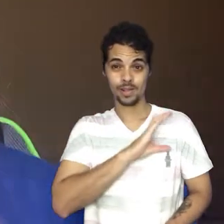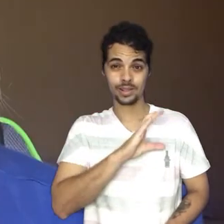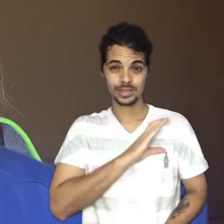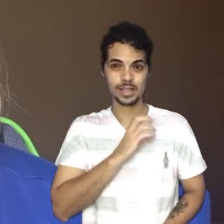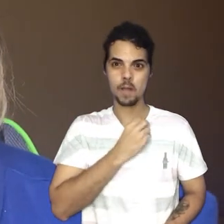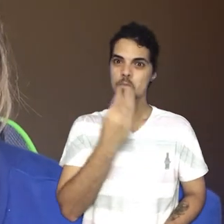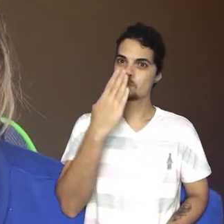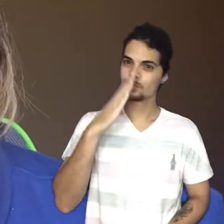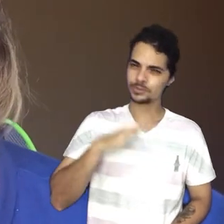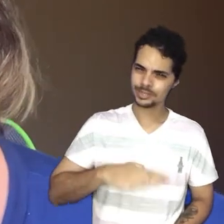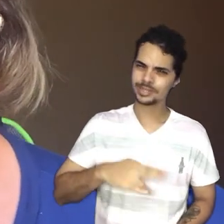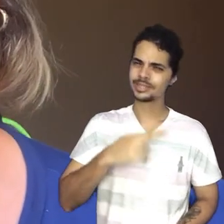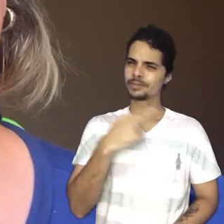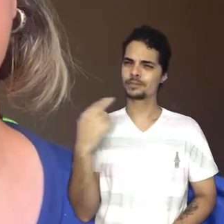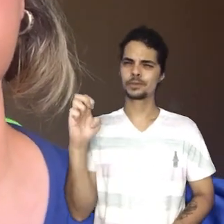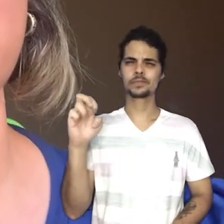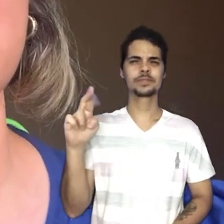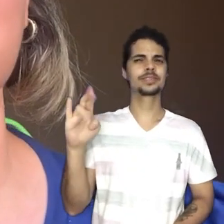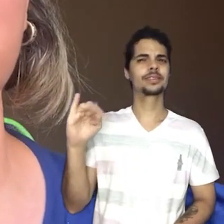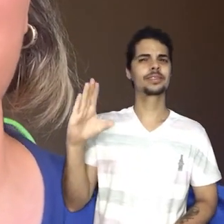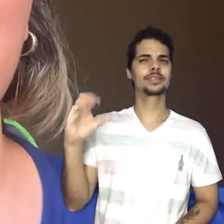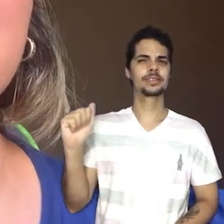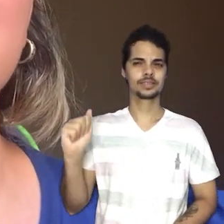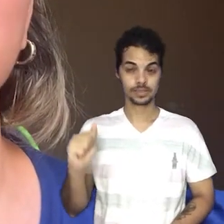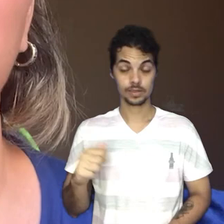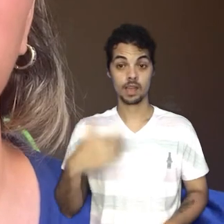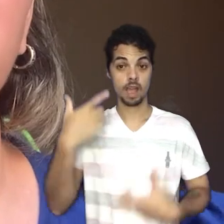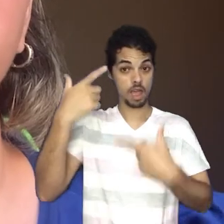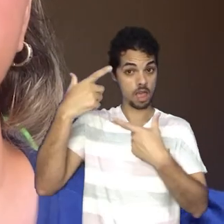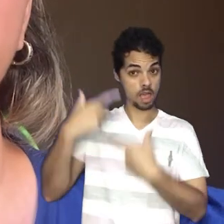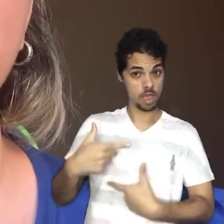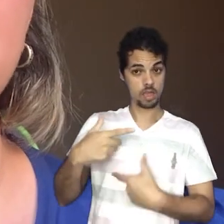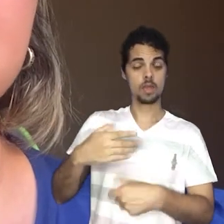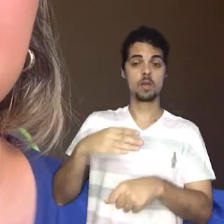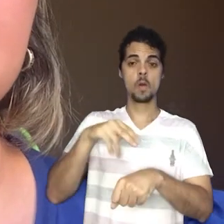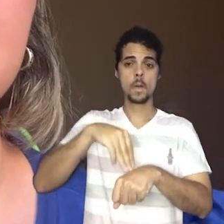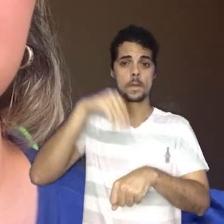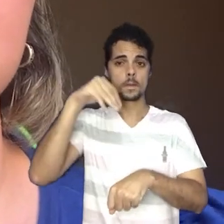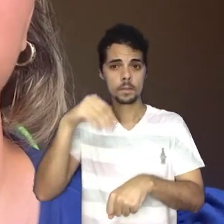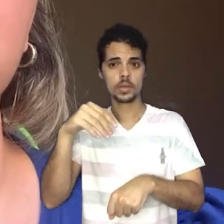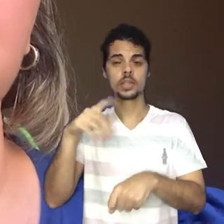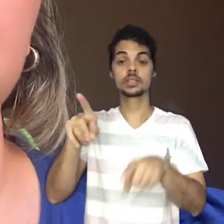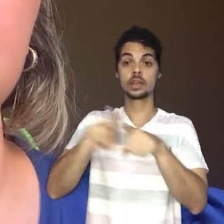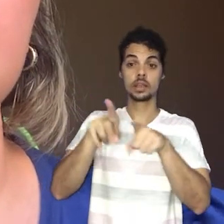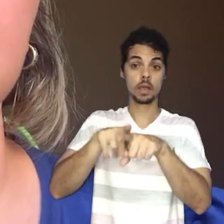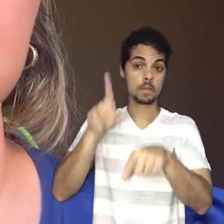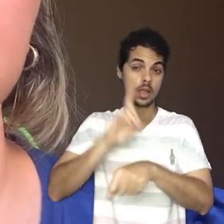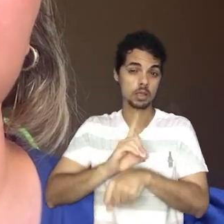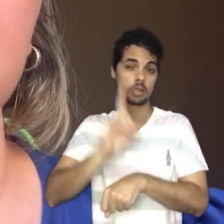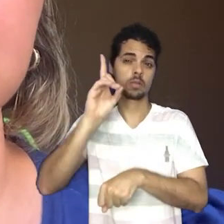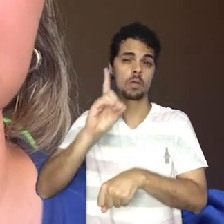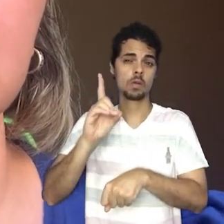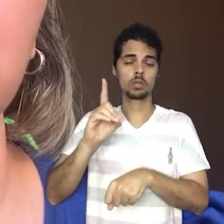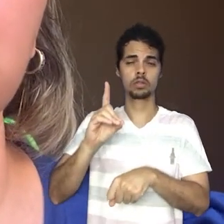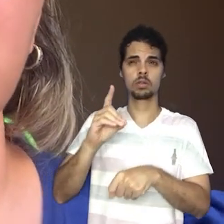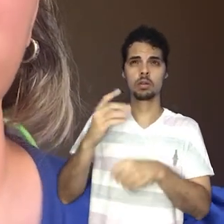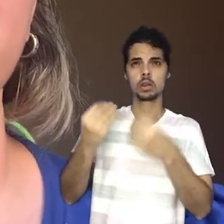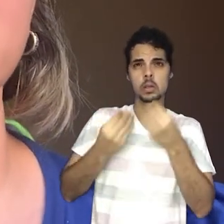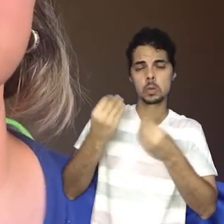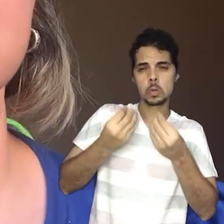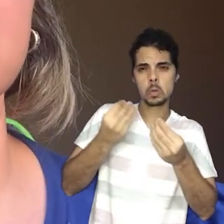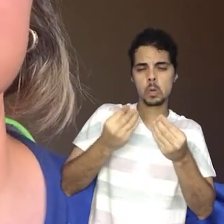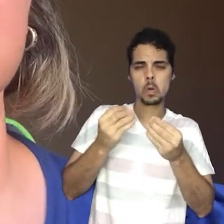Olá, colegas, boa tarde. Eu sou Érica do Vale, sou mestre e doutora em Ciência da